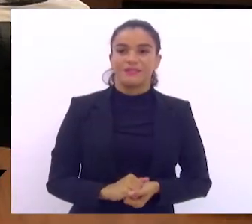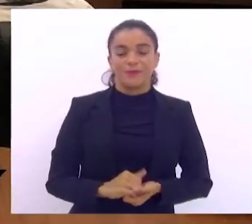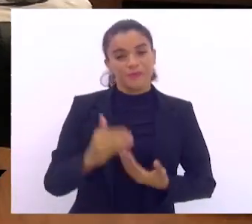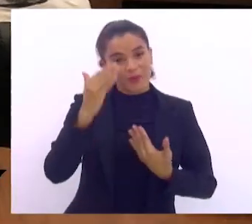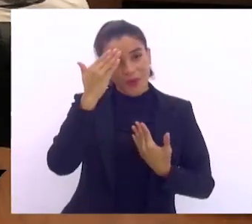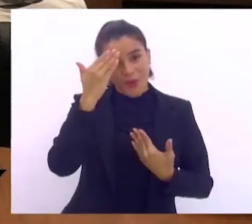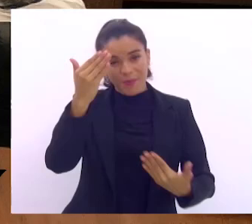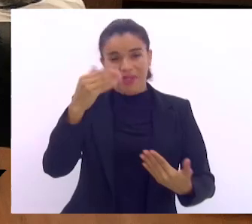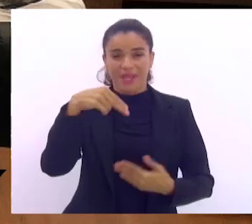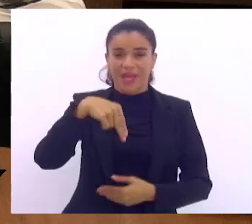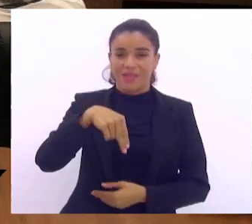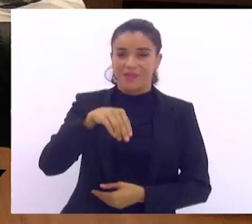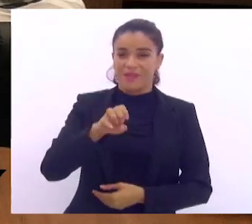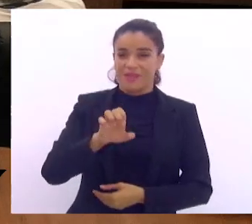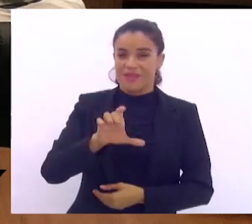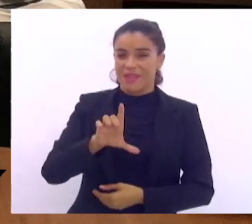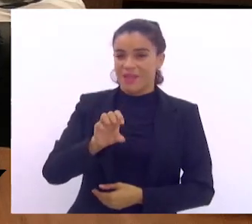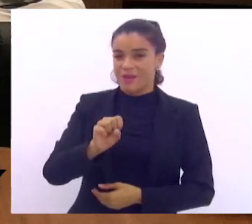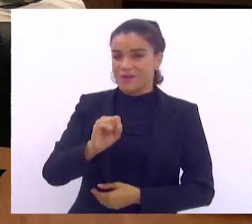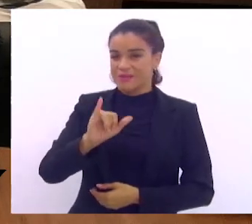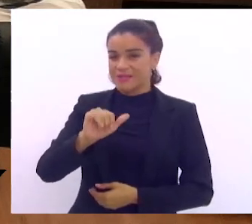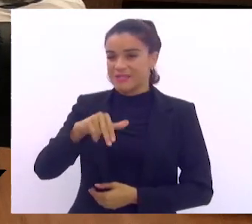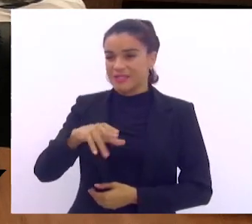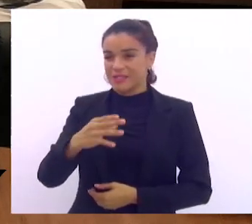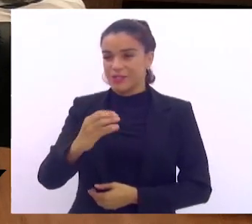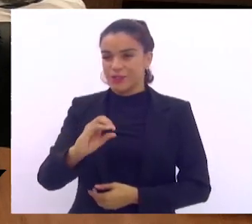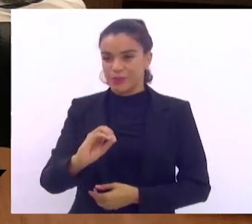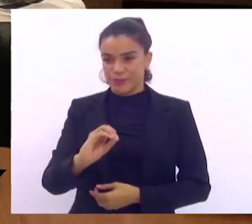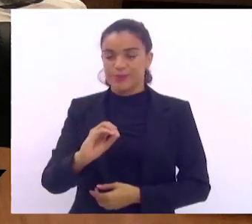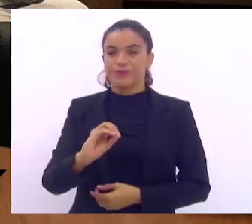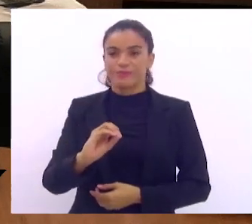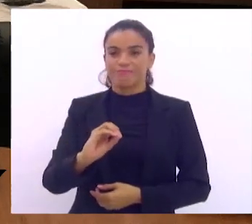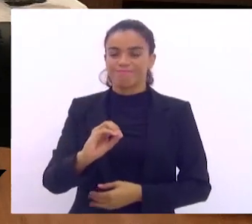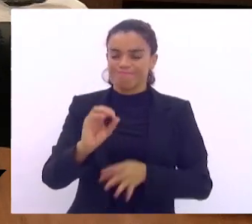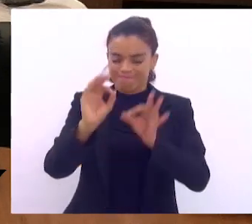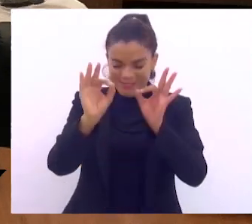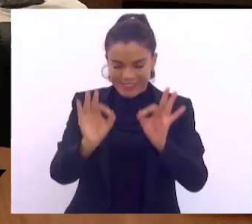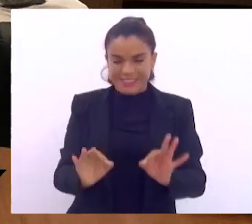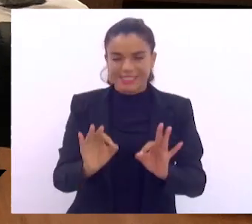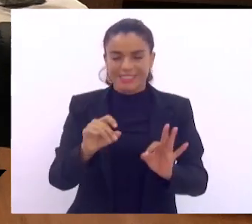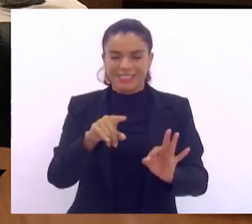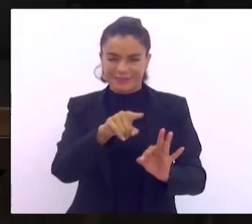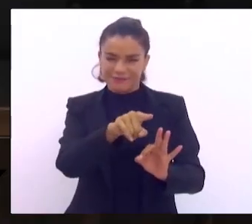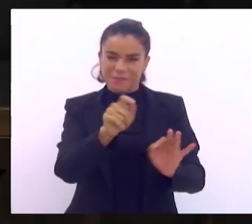Obrigado, Nelsinho, pelas palavras. Pode ter certeza que você pode